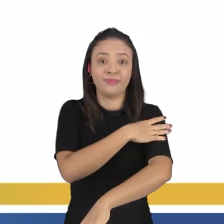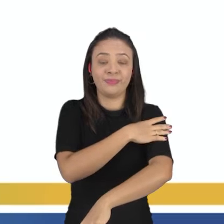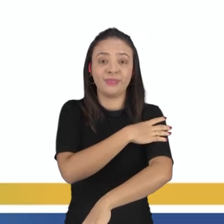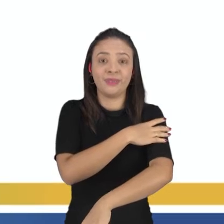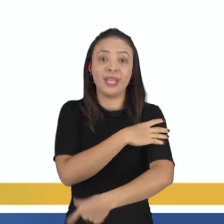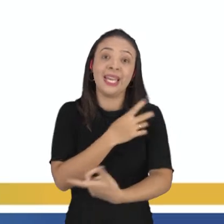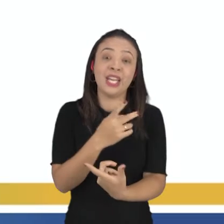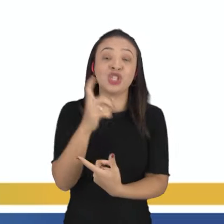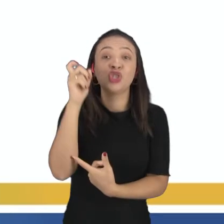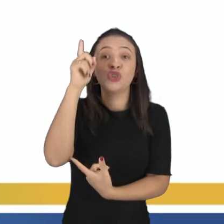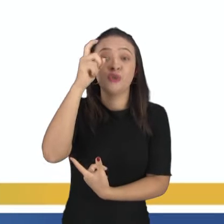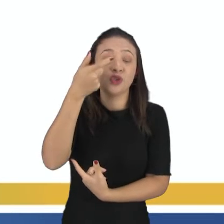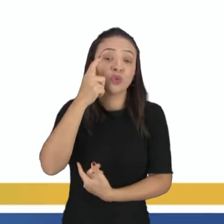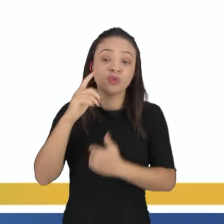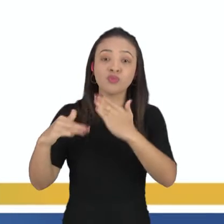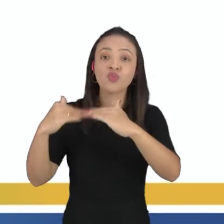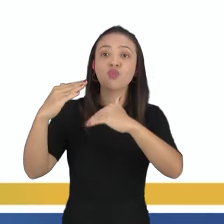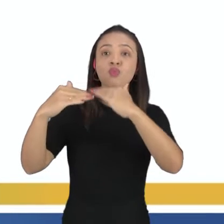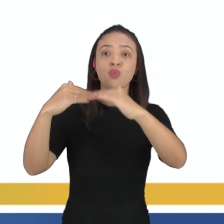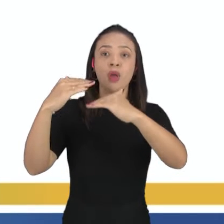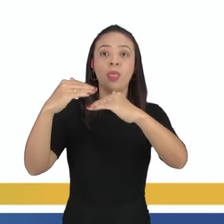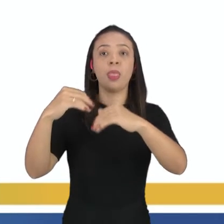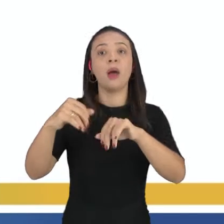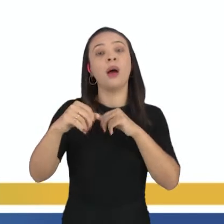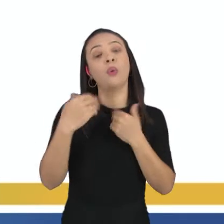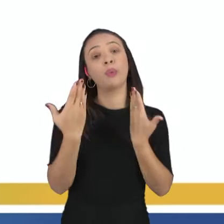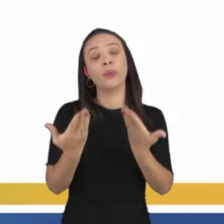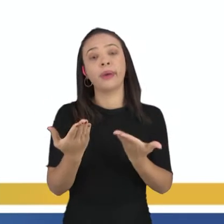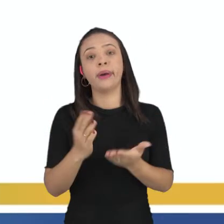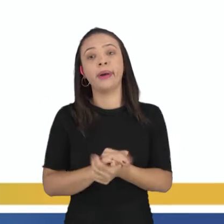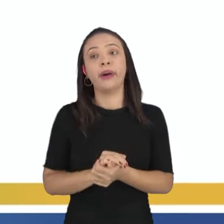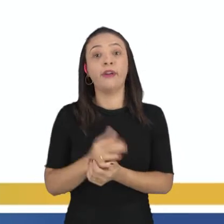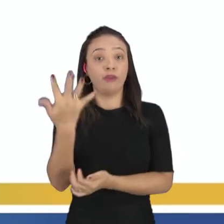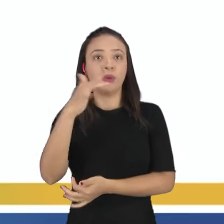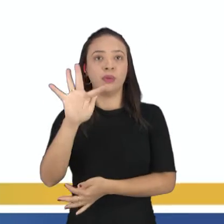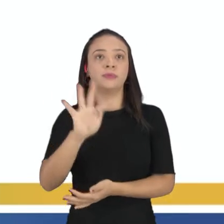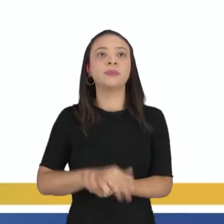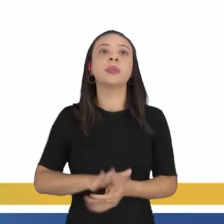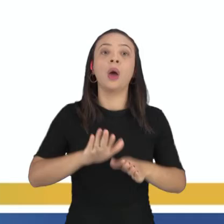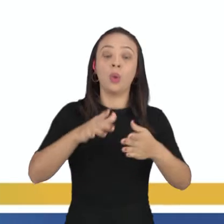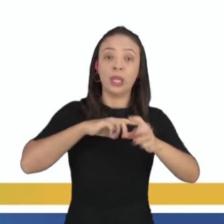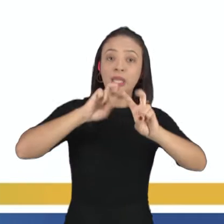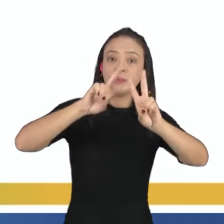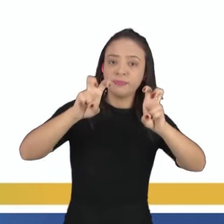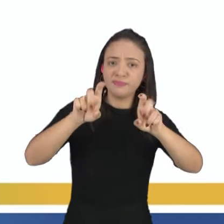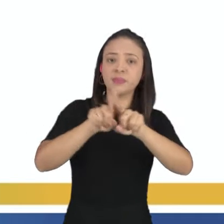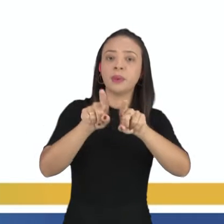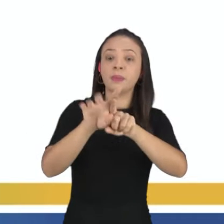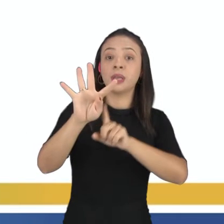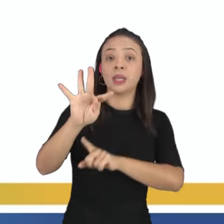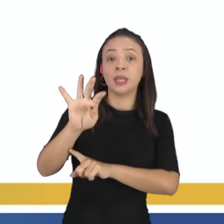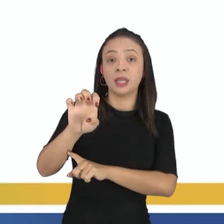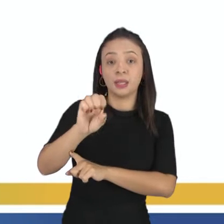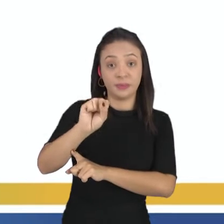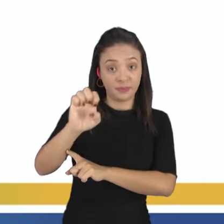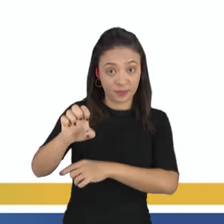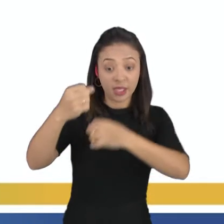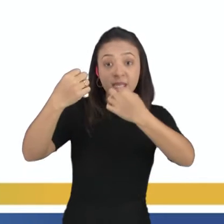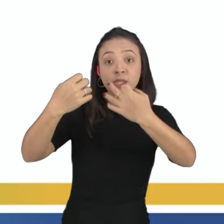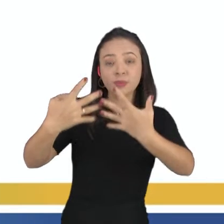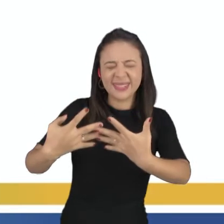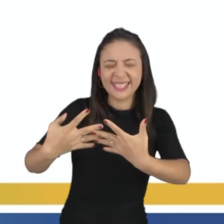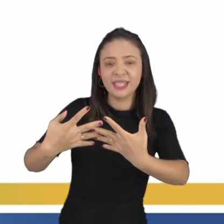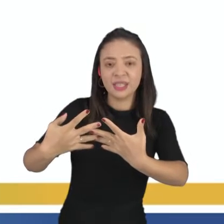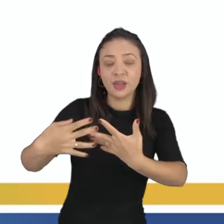curso superior. Então, nós temos aí o nosso tema, a tese, que é falando sobre o vestibular